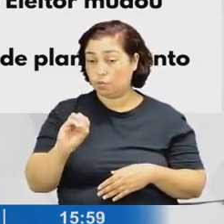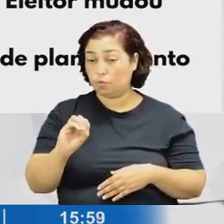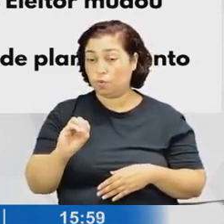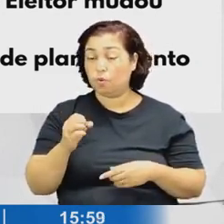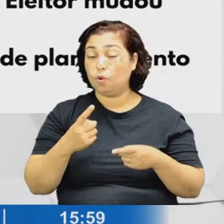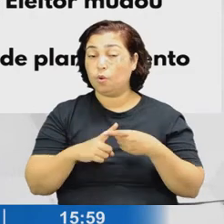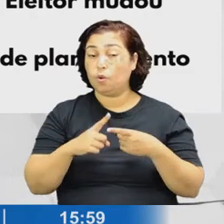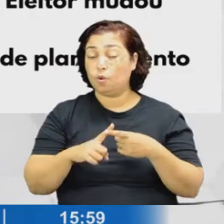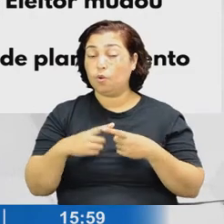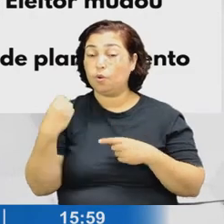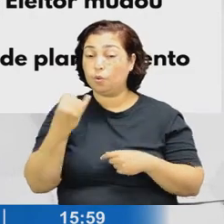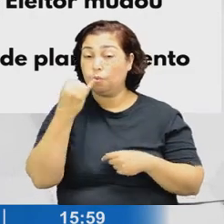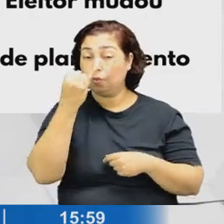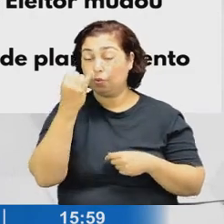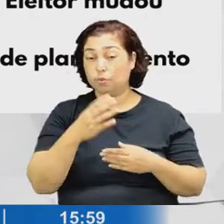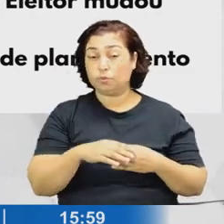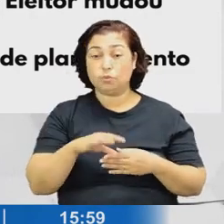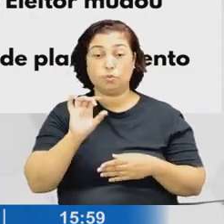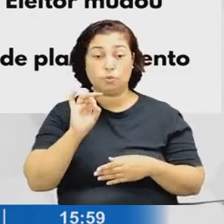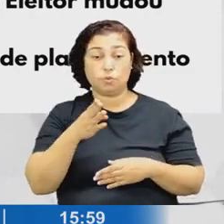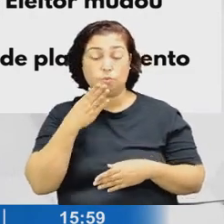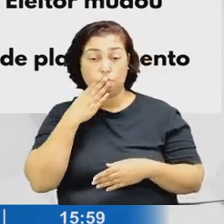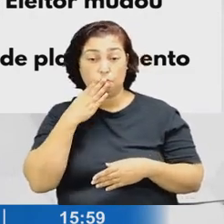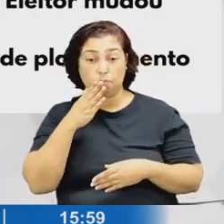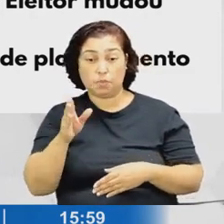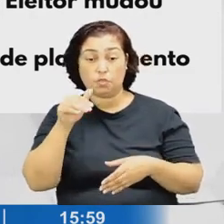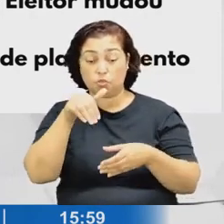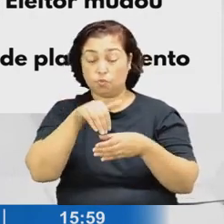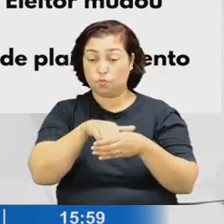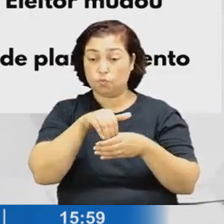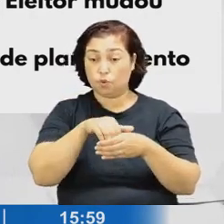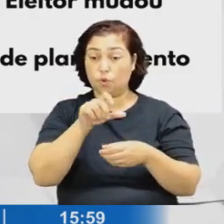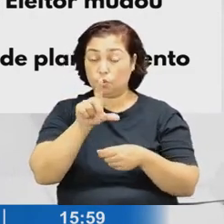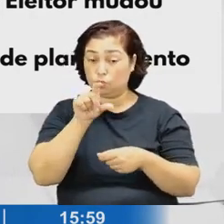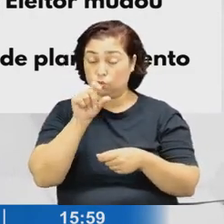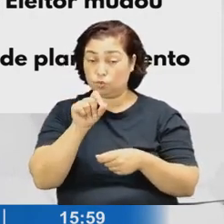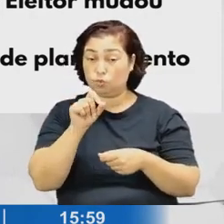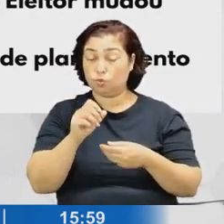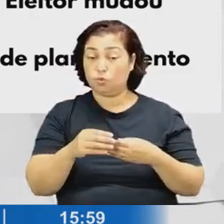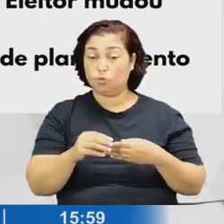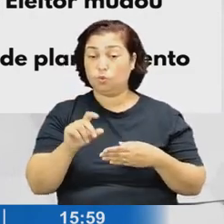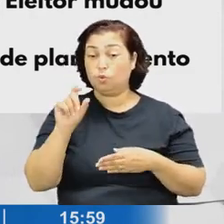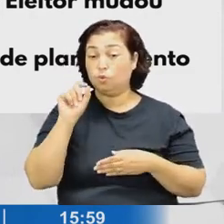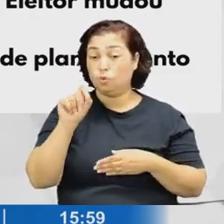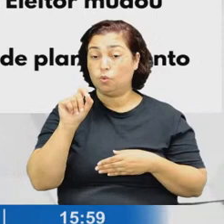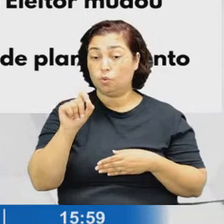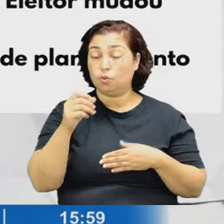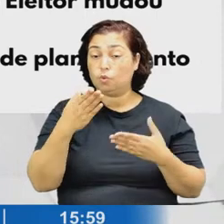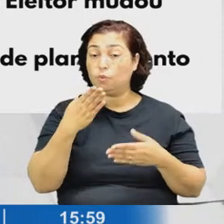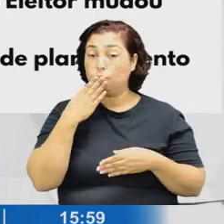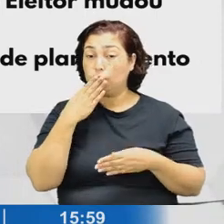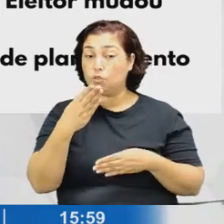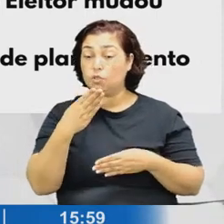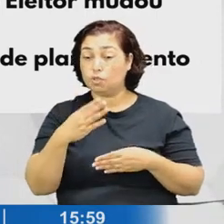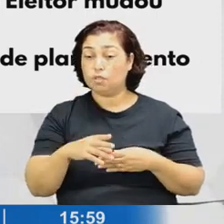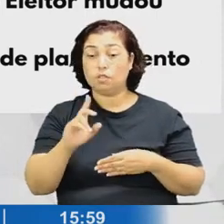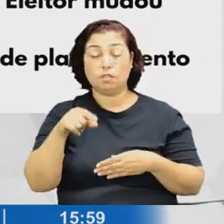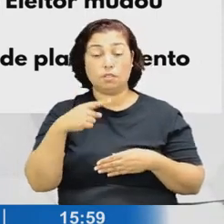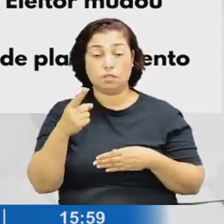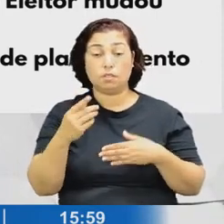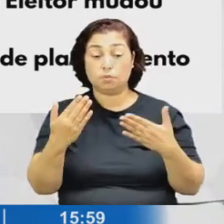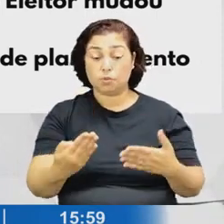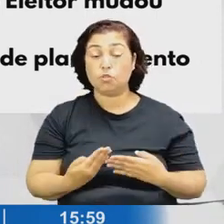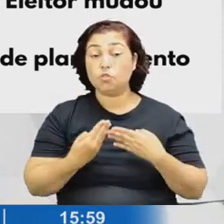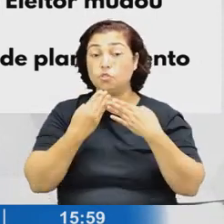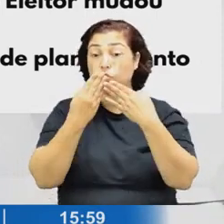que é importante construir Porque você só pede voto só pede mobilização só pede o que for que você vai pedir depois de você